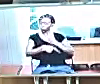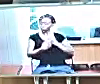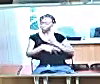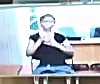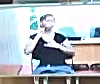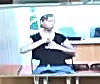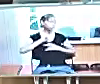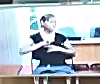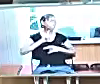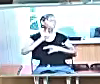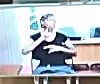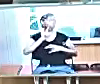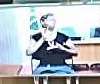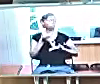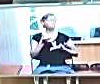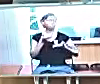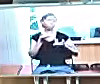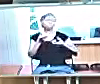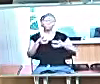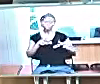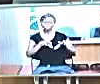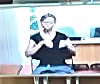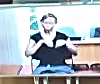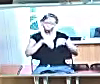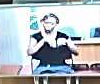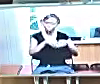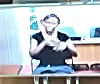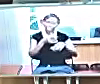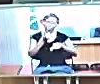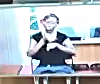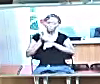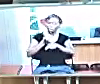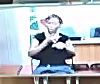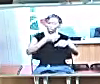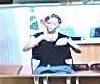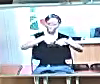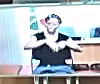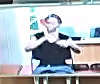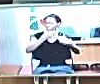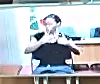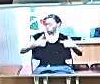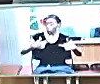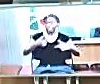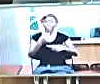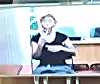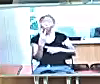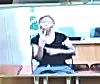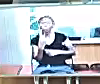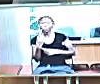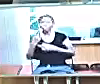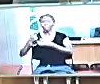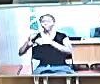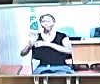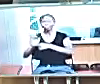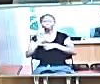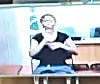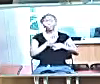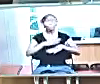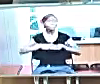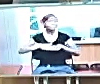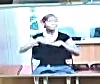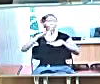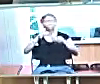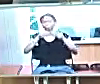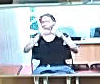extrativistas baseada na mineração que foi os dois grandes estados mais prejudicados com essa lei e